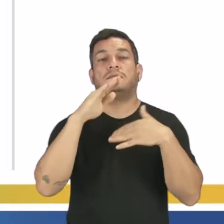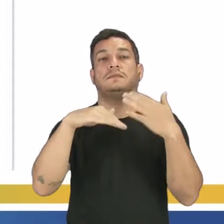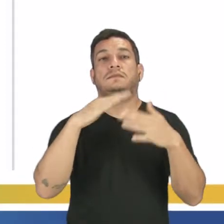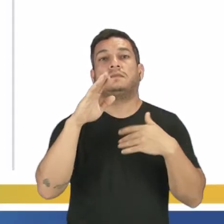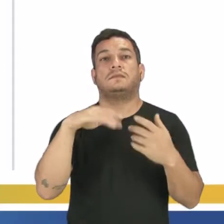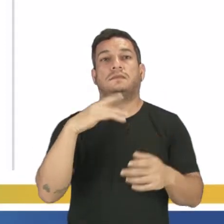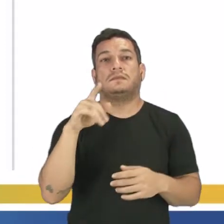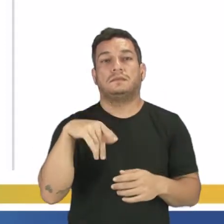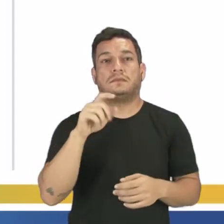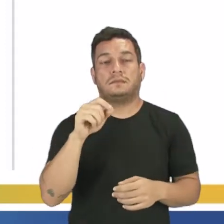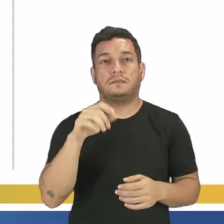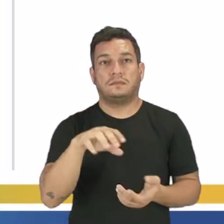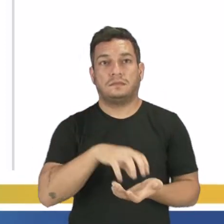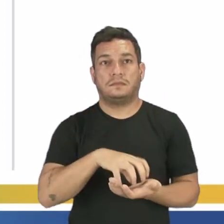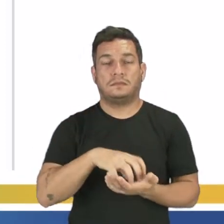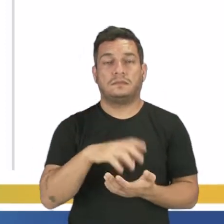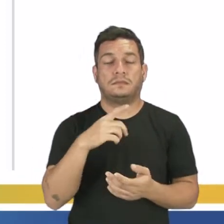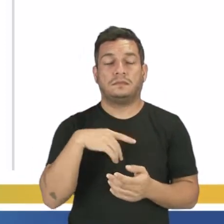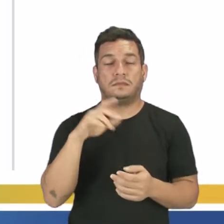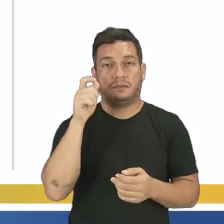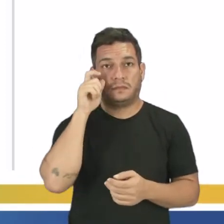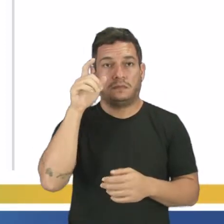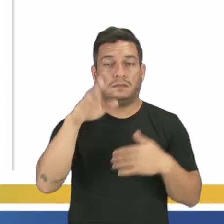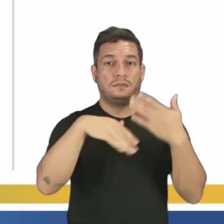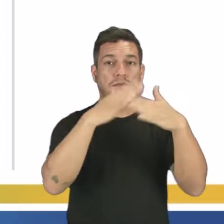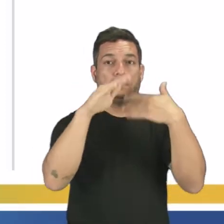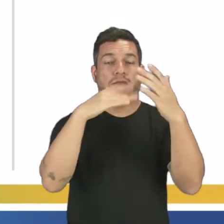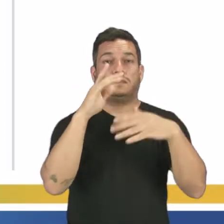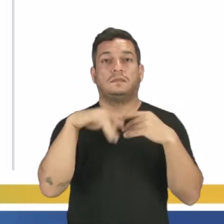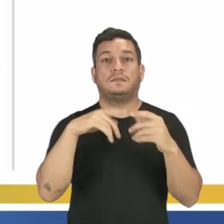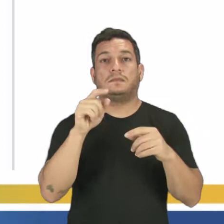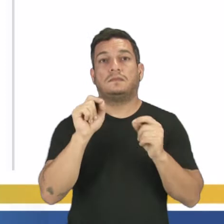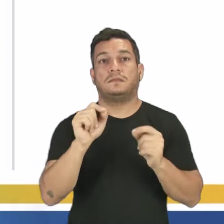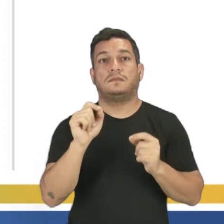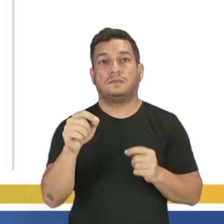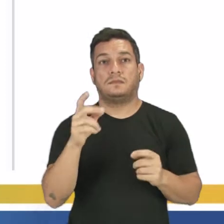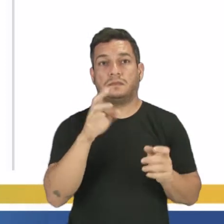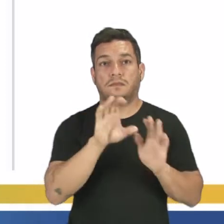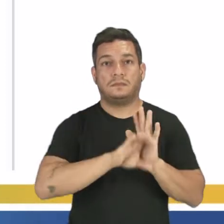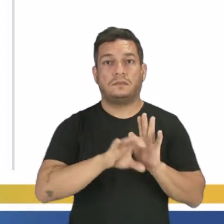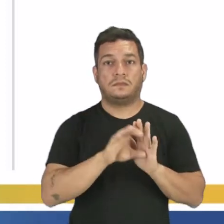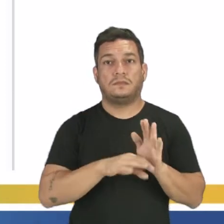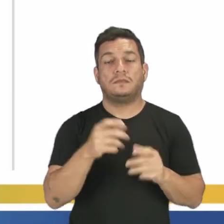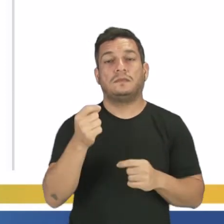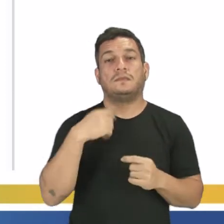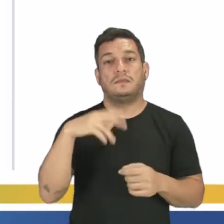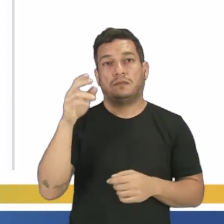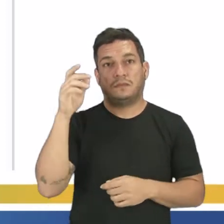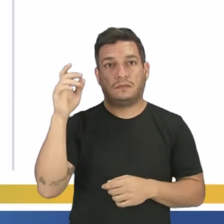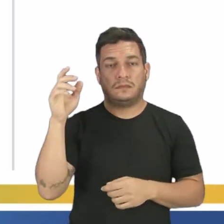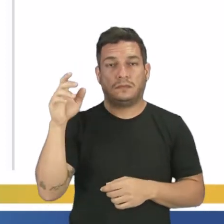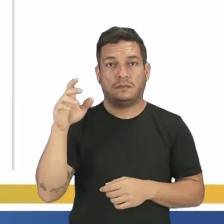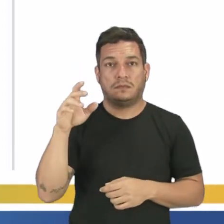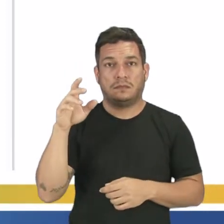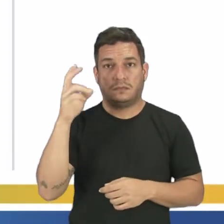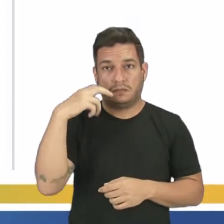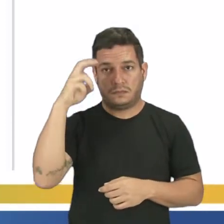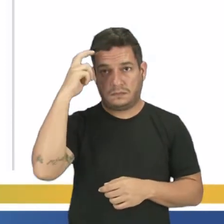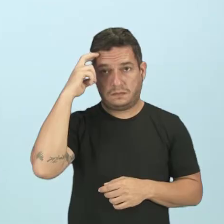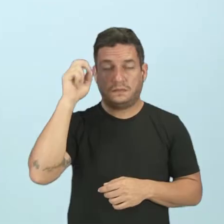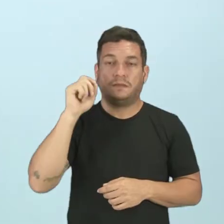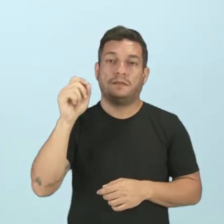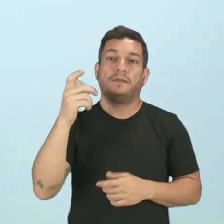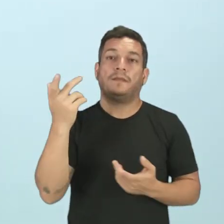de um conjunto de instituições responsáveis pelo desenvolvimento de determinado conteúdo artístico, cultural. Então,